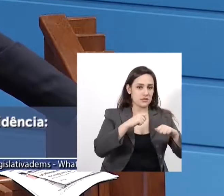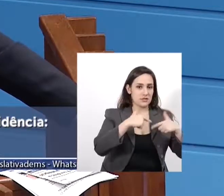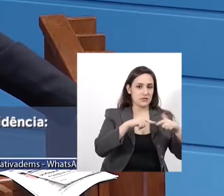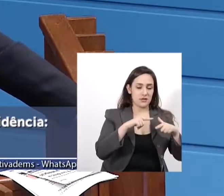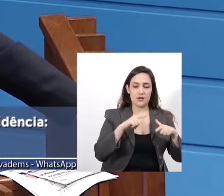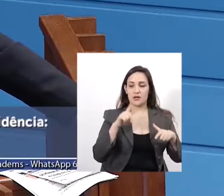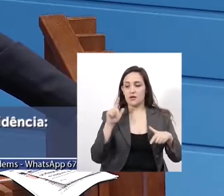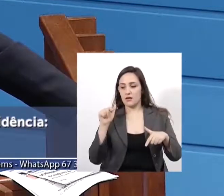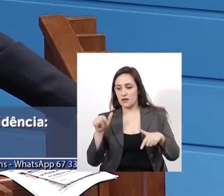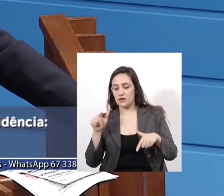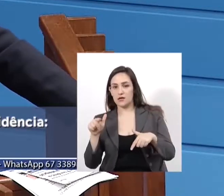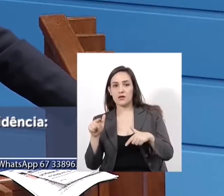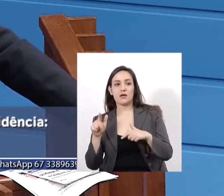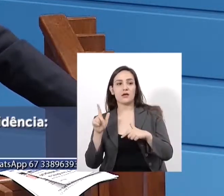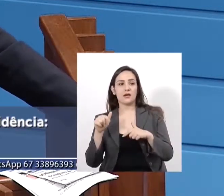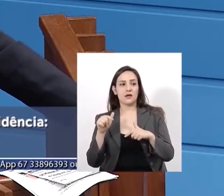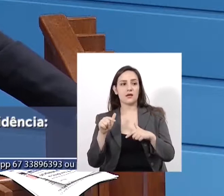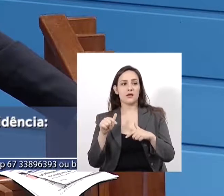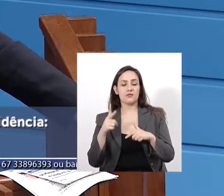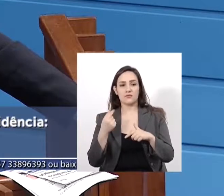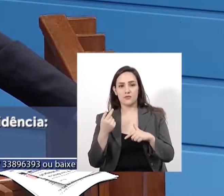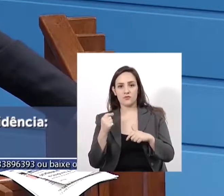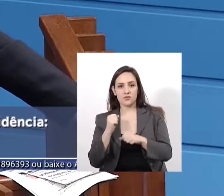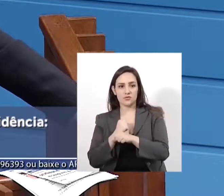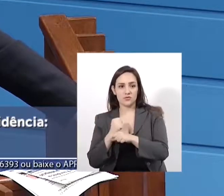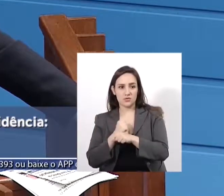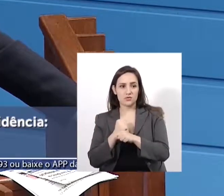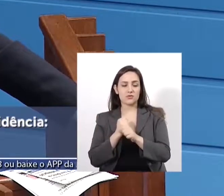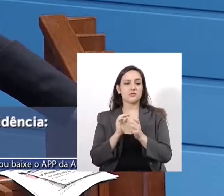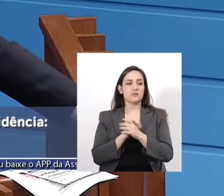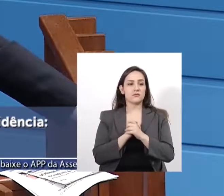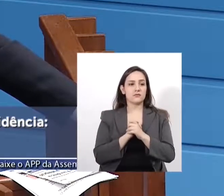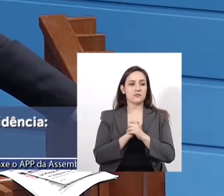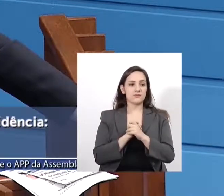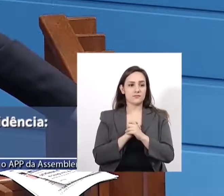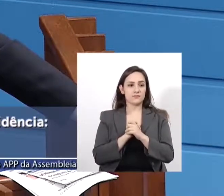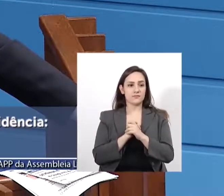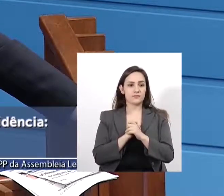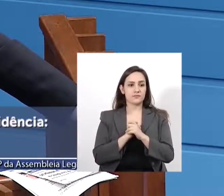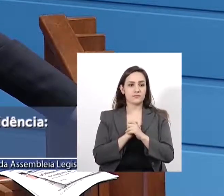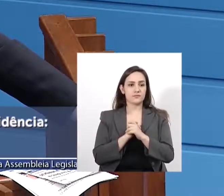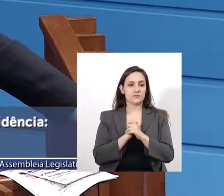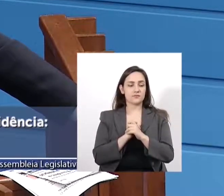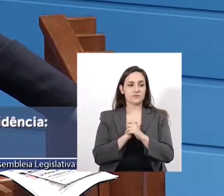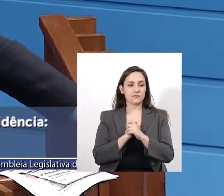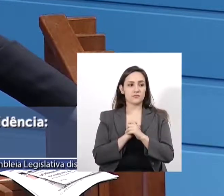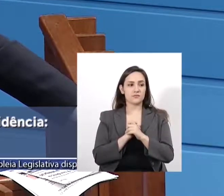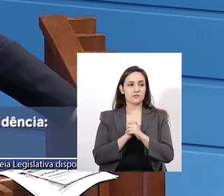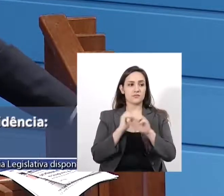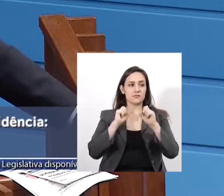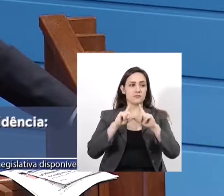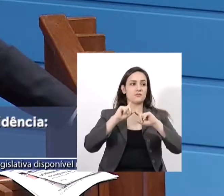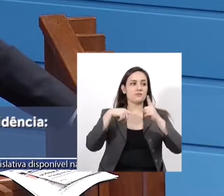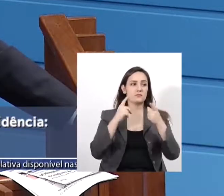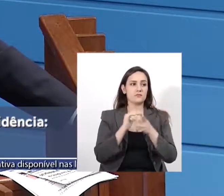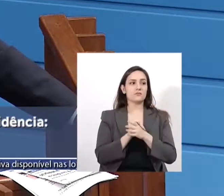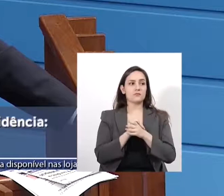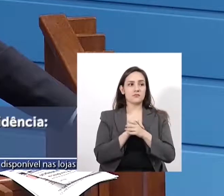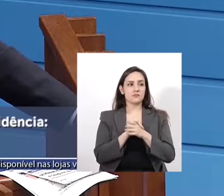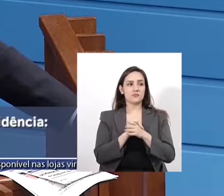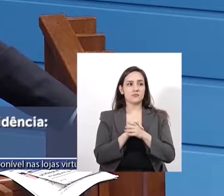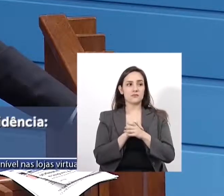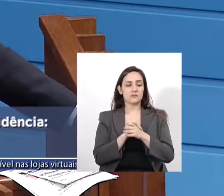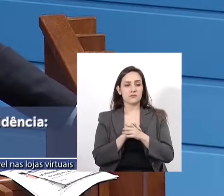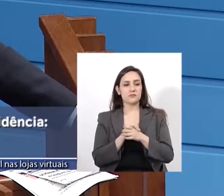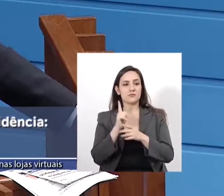trabalhar depois que a reforma da Previdência entrar em vigor. Terceiro ponto importante aqui é